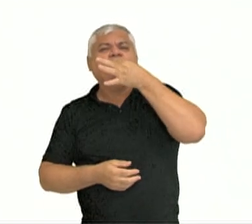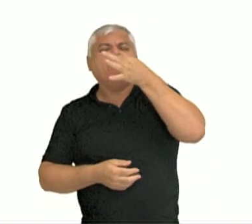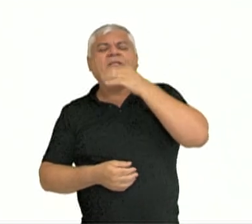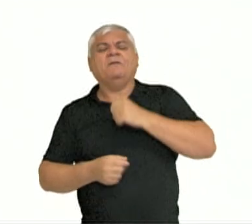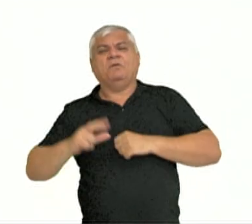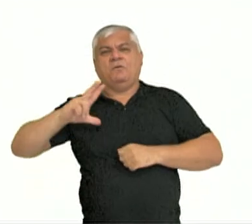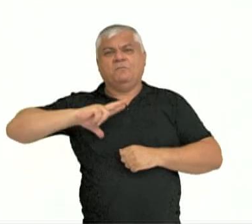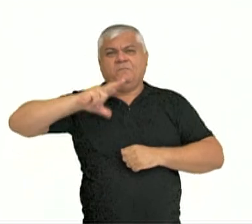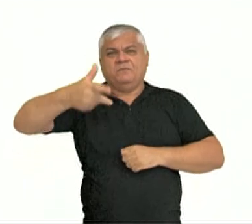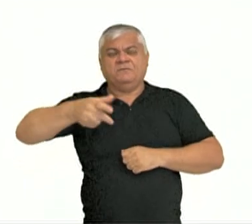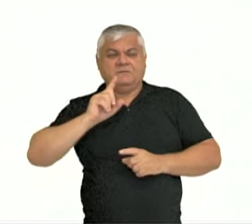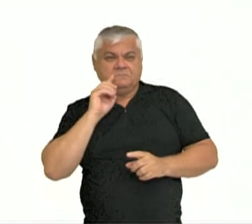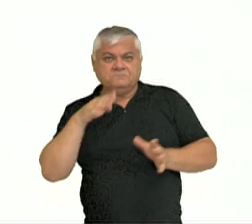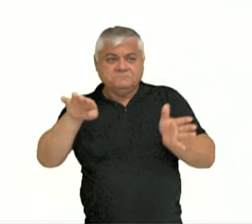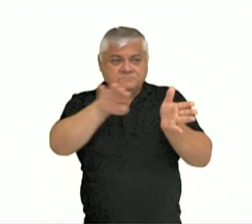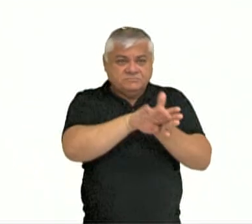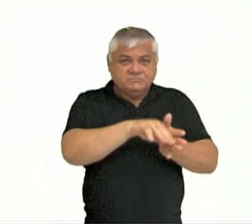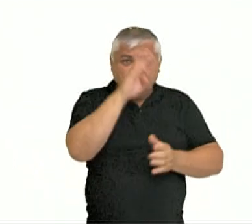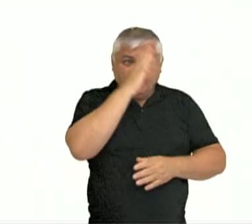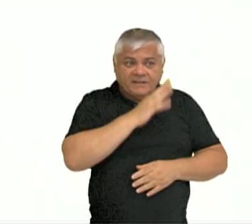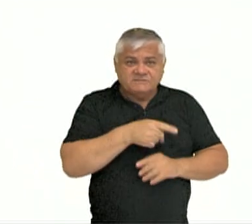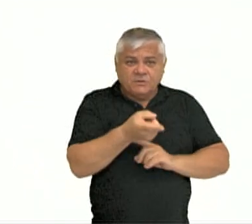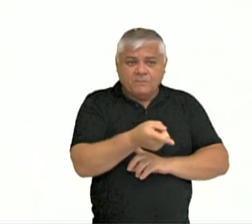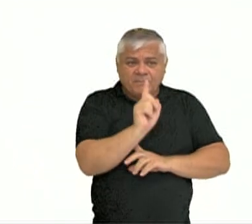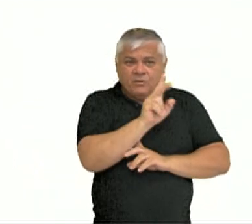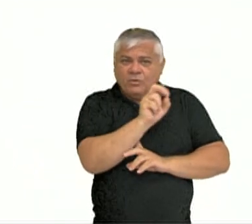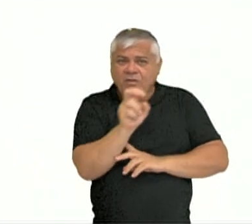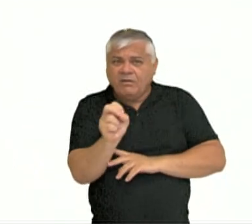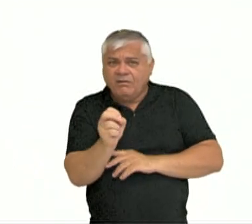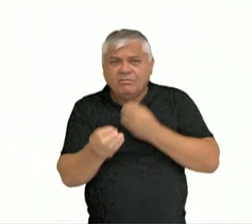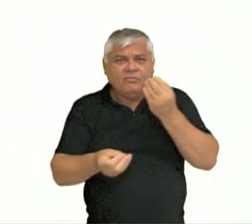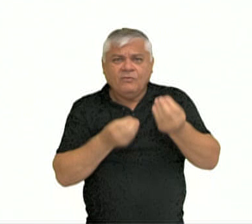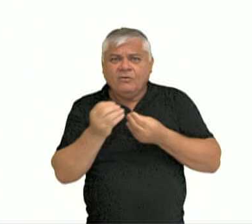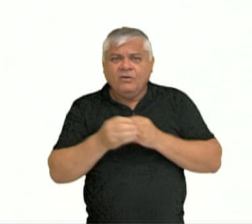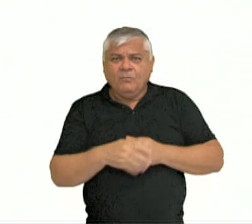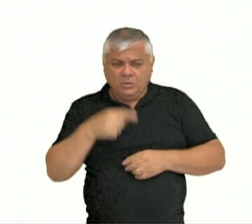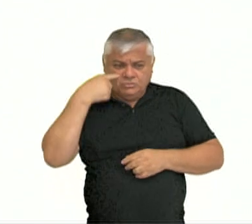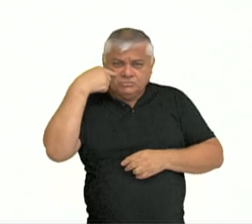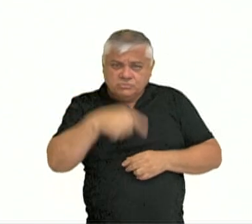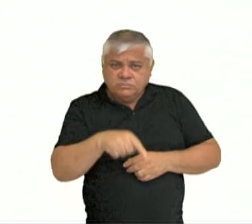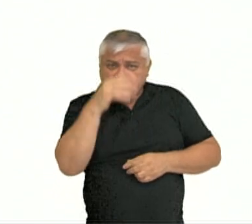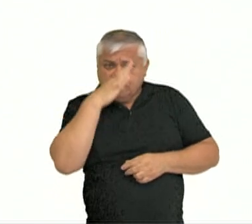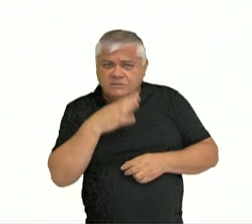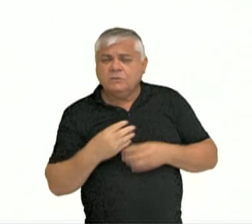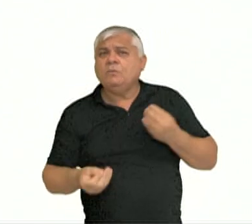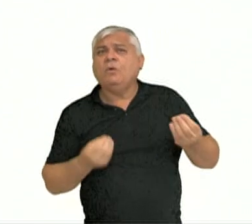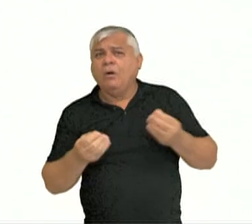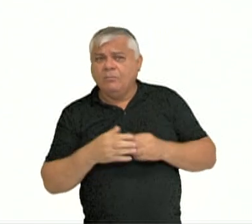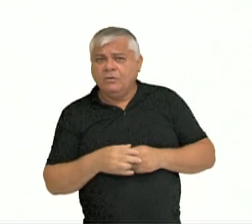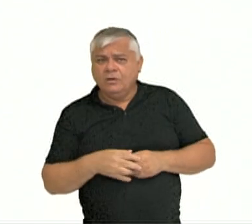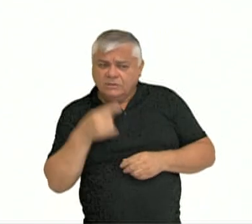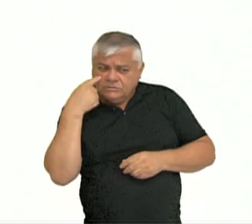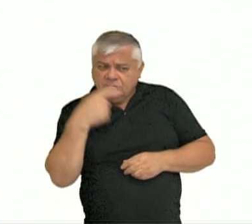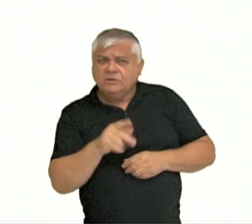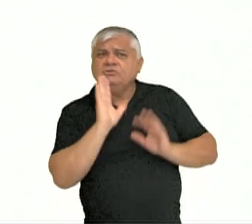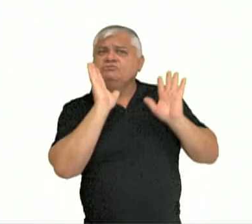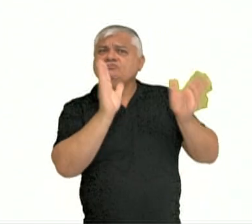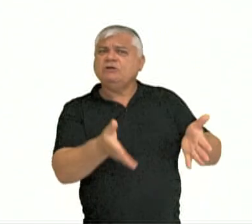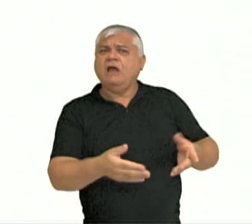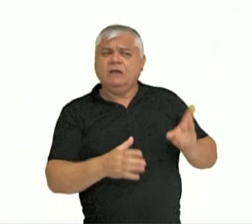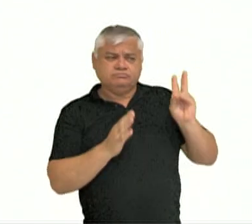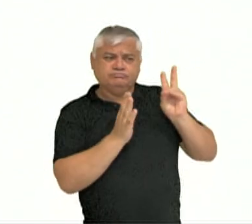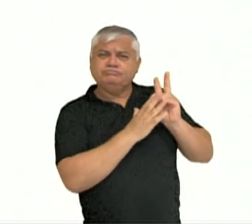portugueses descobriram o Brasil em 1500? Descobriram o Brasil em 1500? Como que você descobre um lugar se já haviam mais